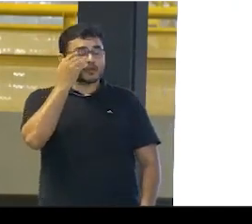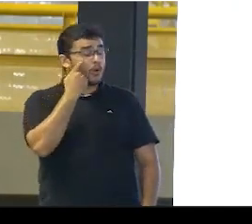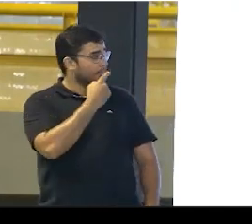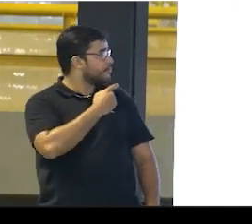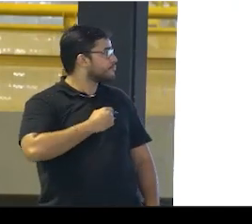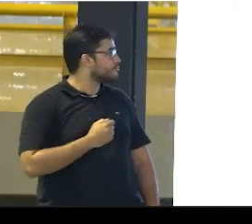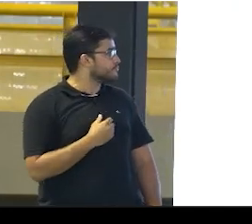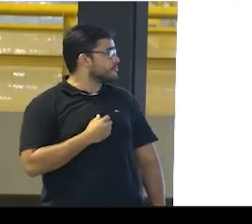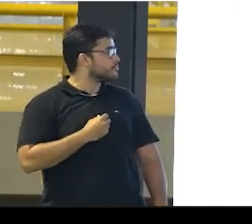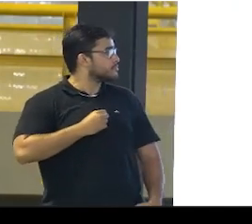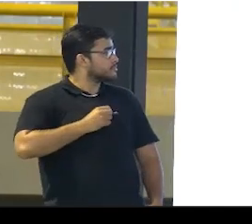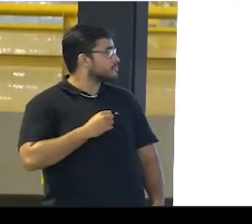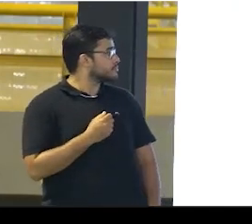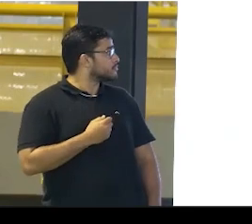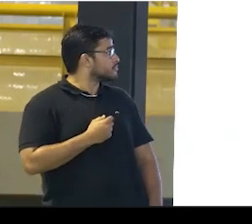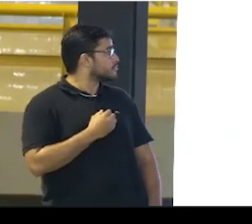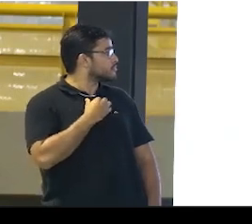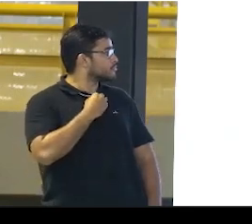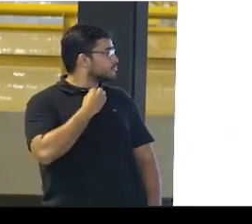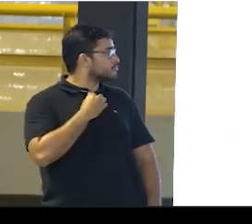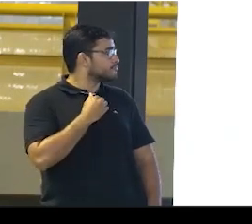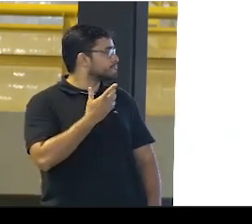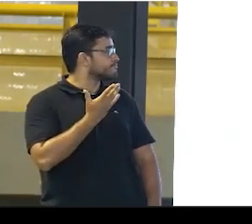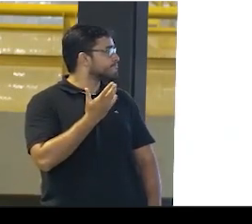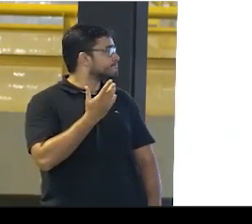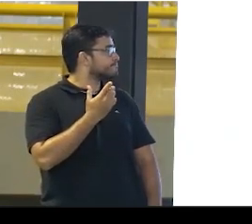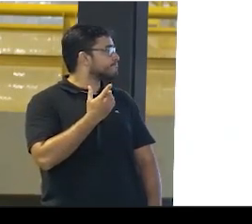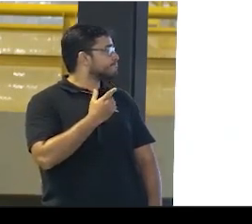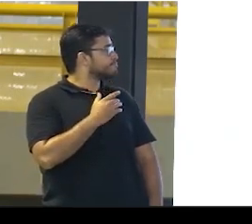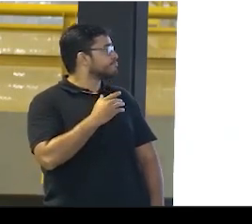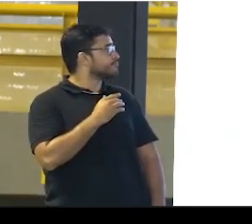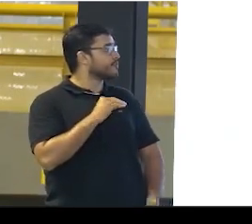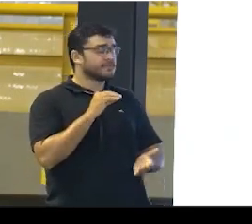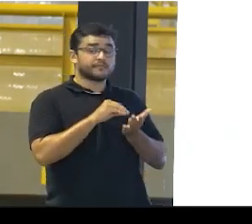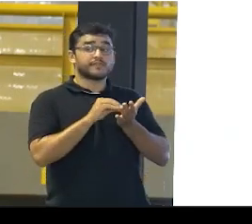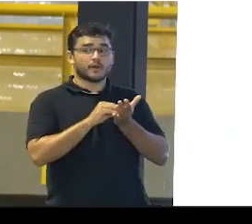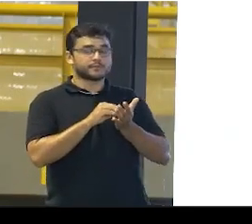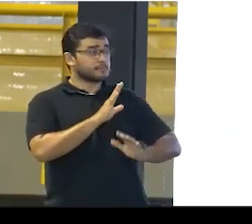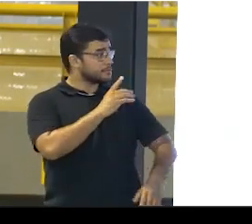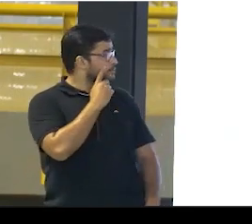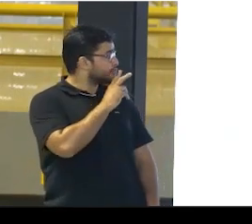lados. Boa. Sabendo-se que esse trapézio